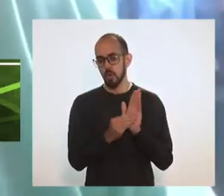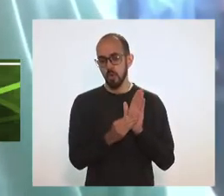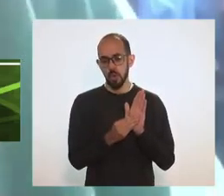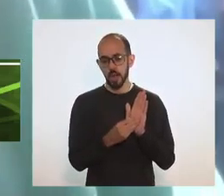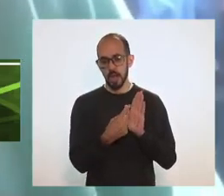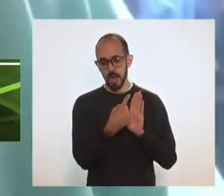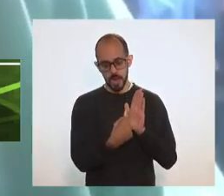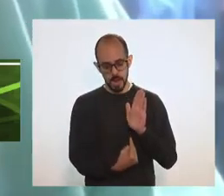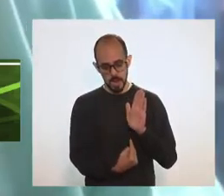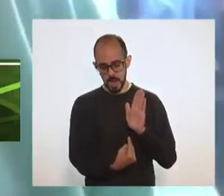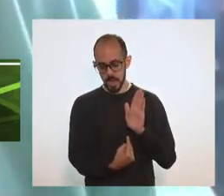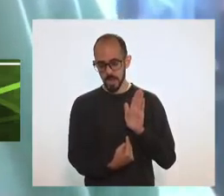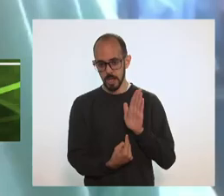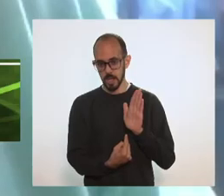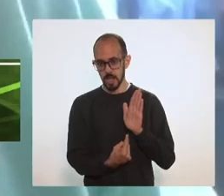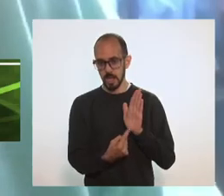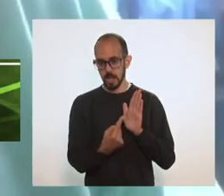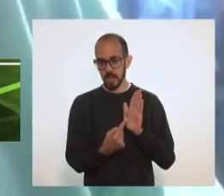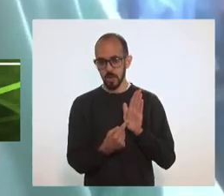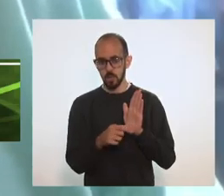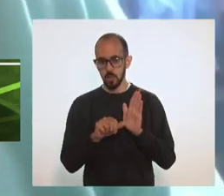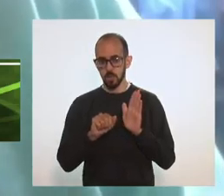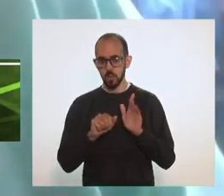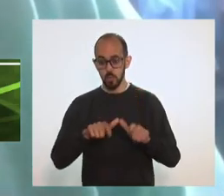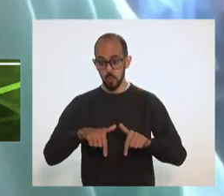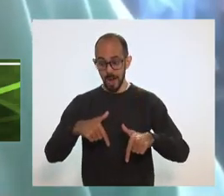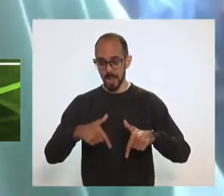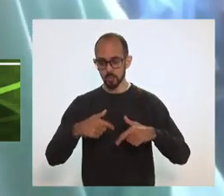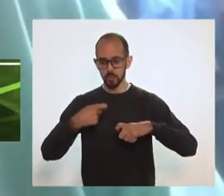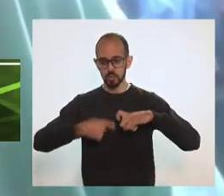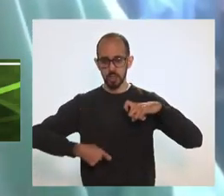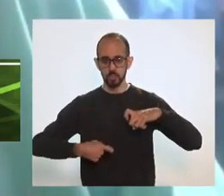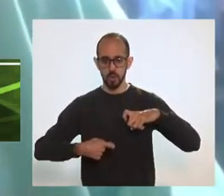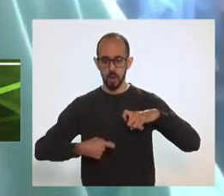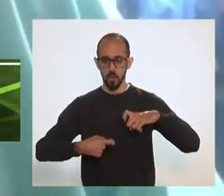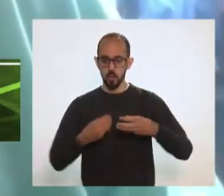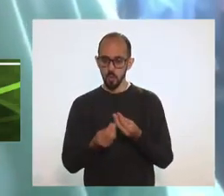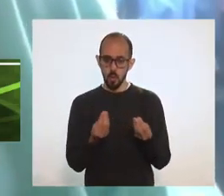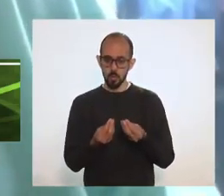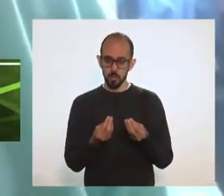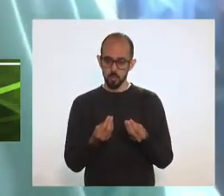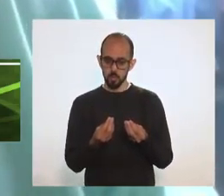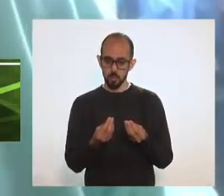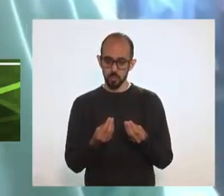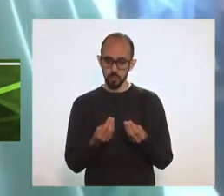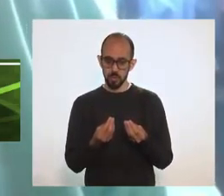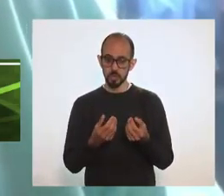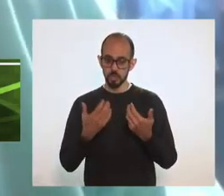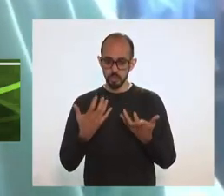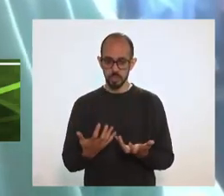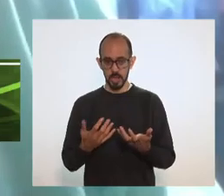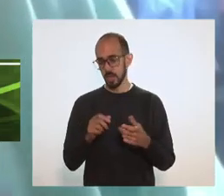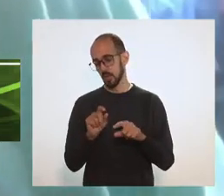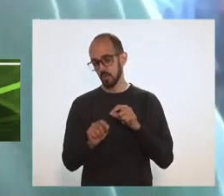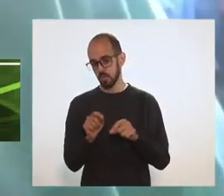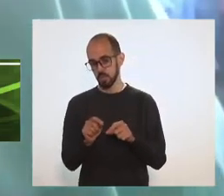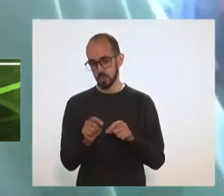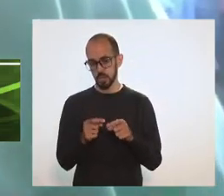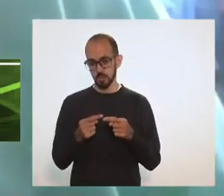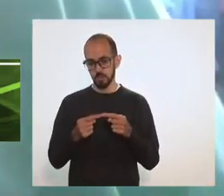prevenção à DST, como é que a gente não vai poder, numa cartilha de prevenção à